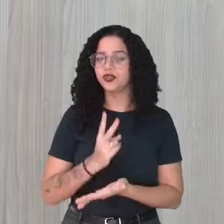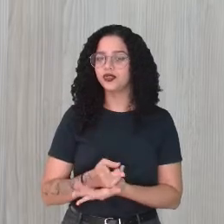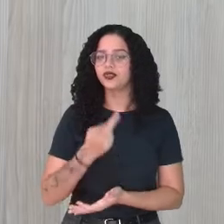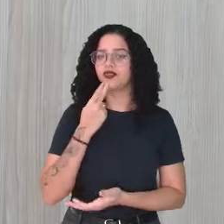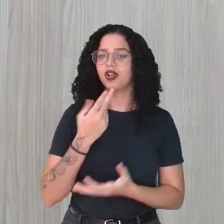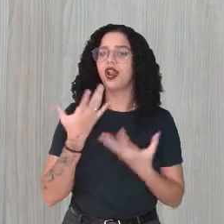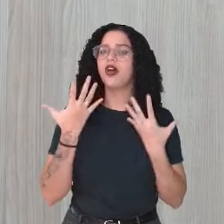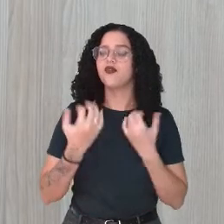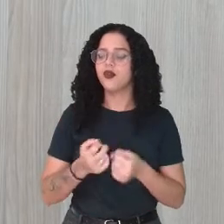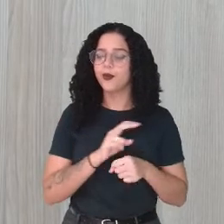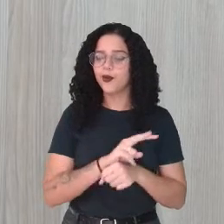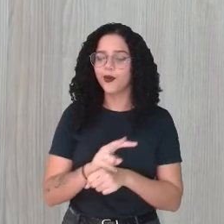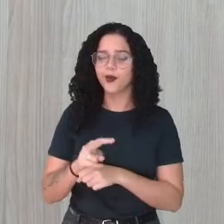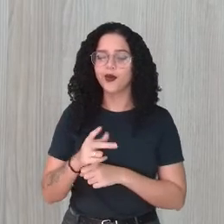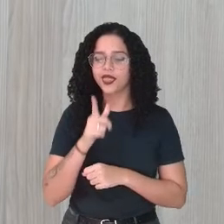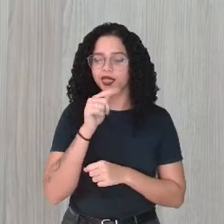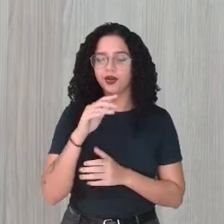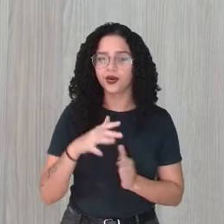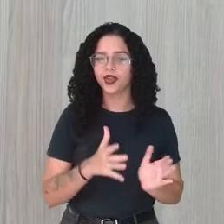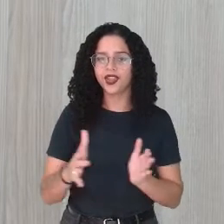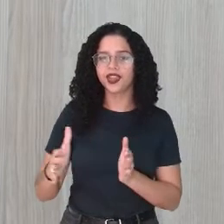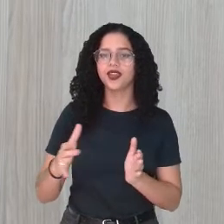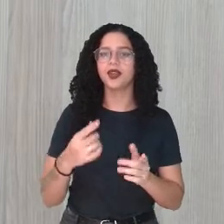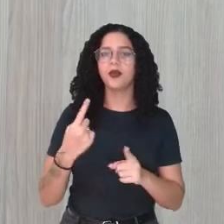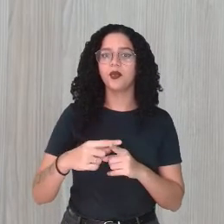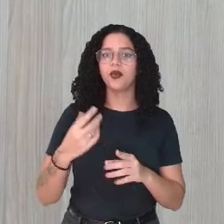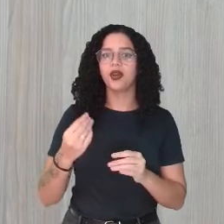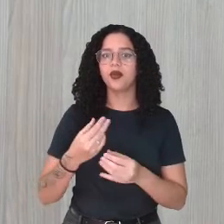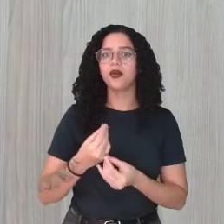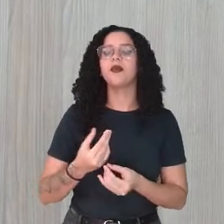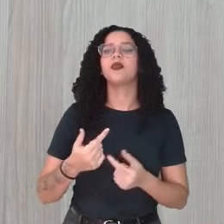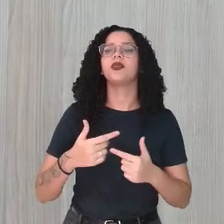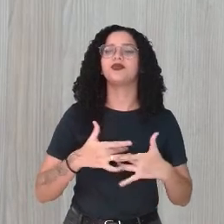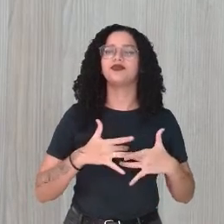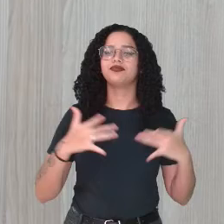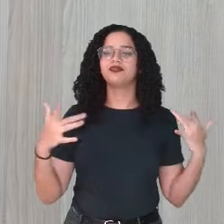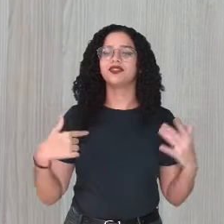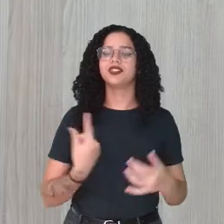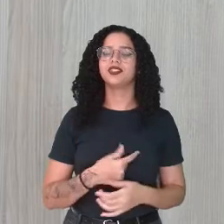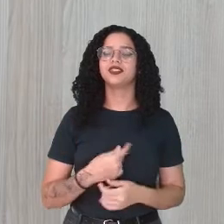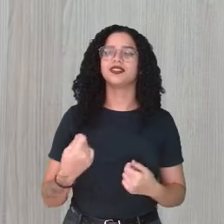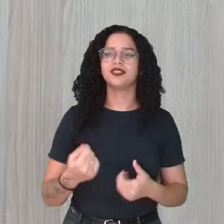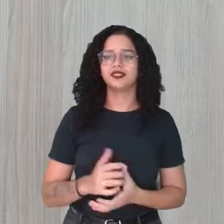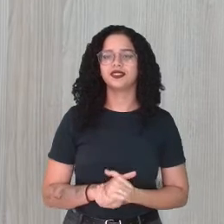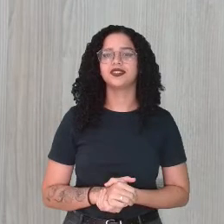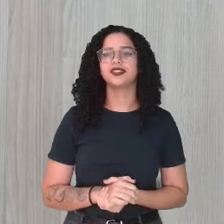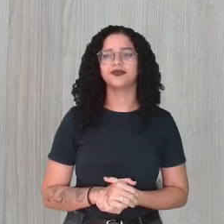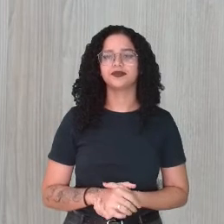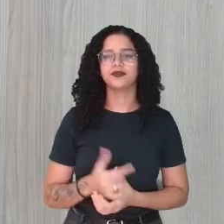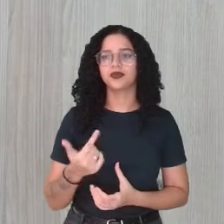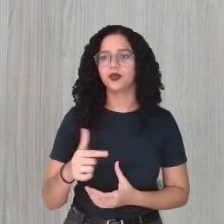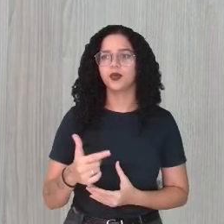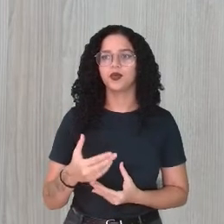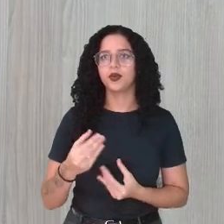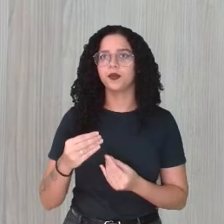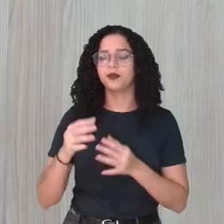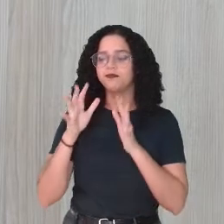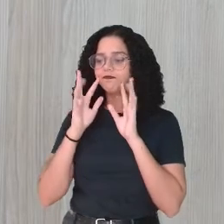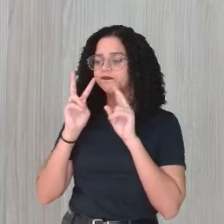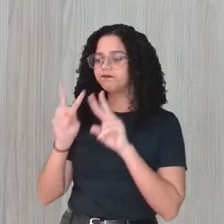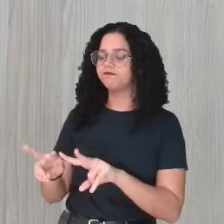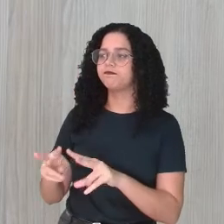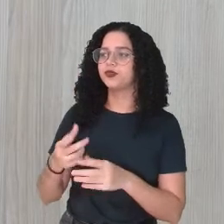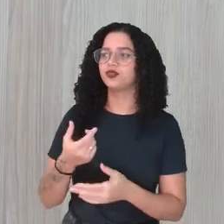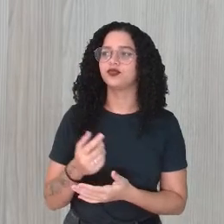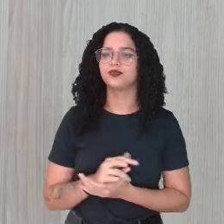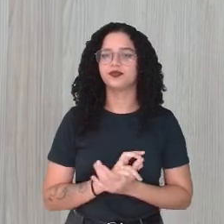dizendo, vamos cuidar do nosso rio Capibaribe, porque ele é muito generoso, viu, gente? E a gente não está tendo um olhar muito cuidadoso com